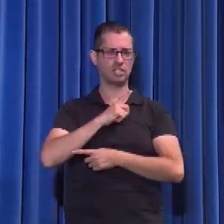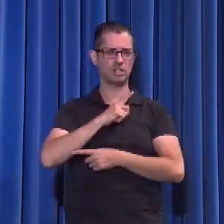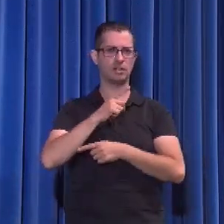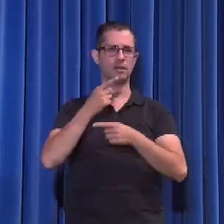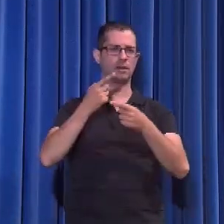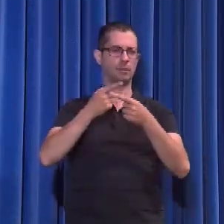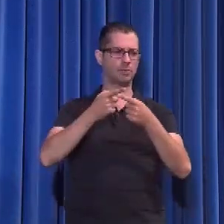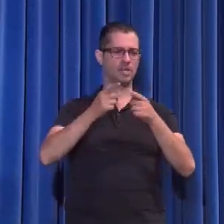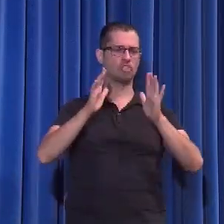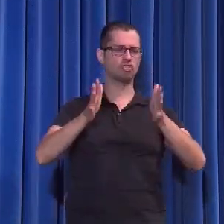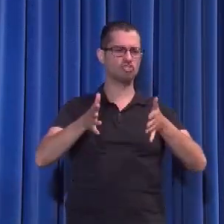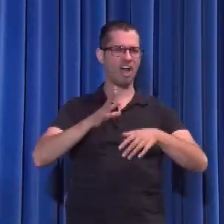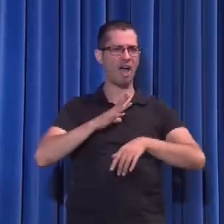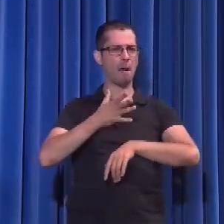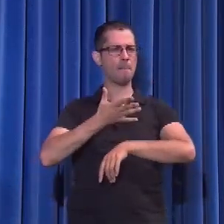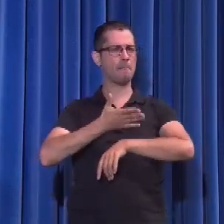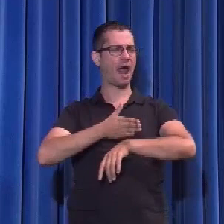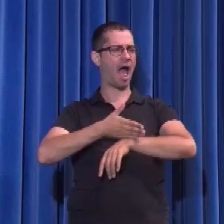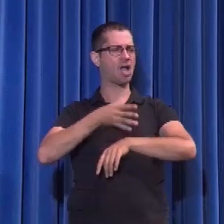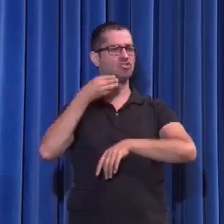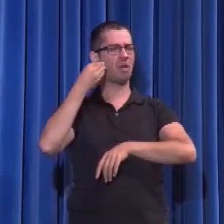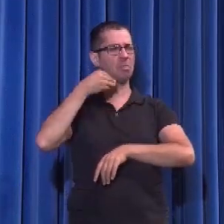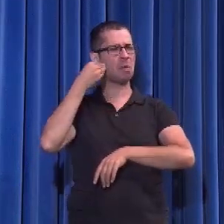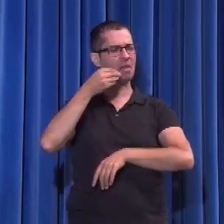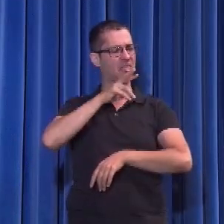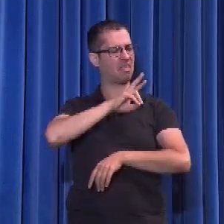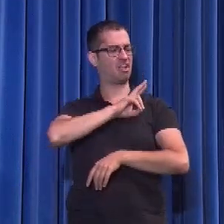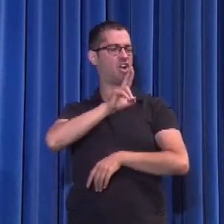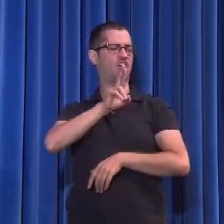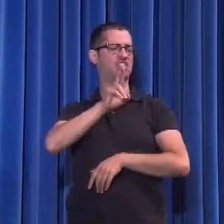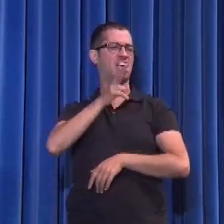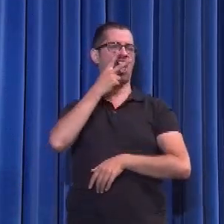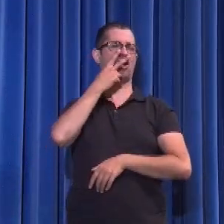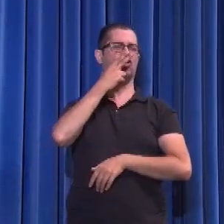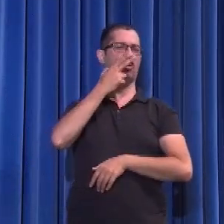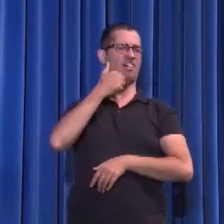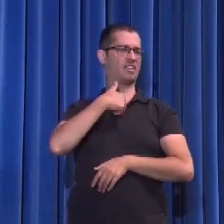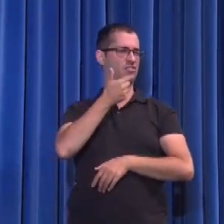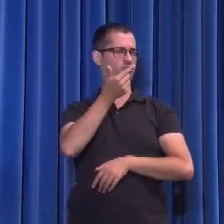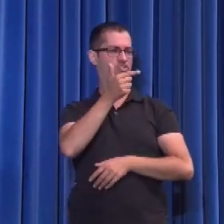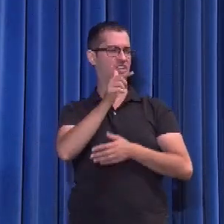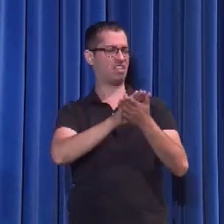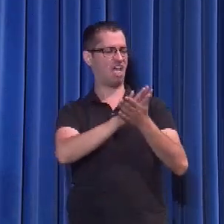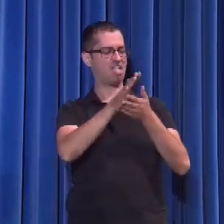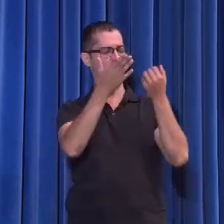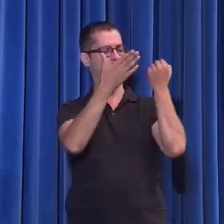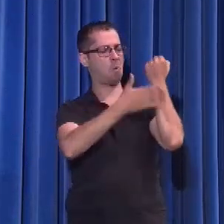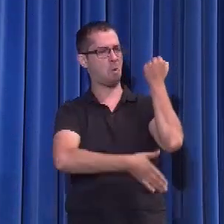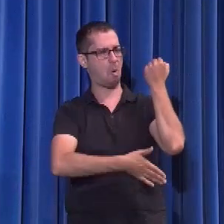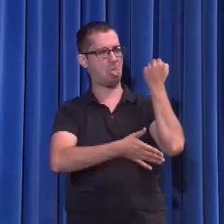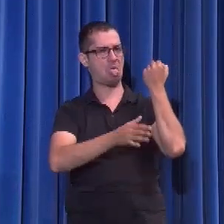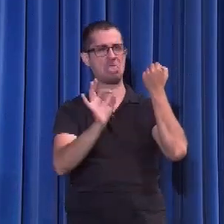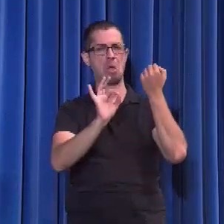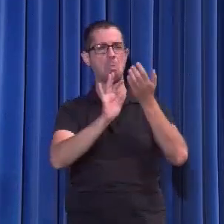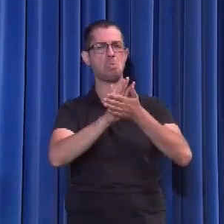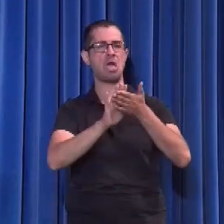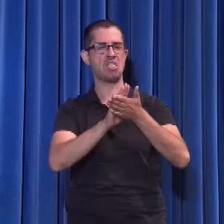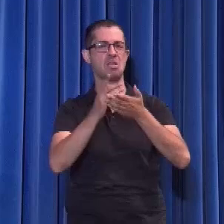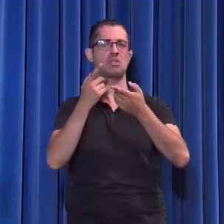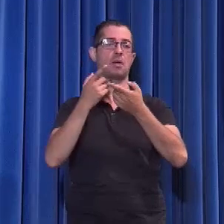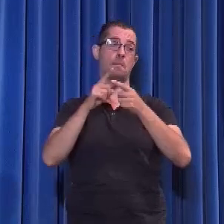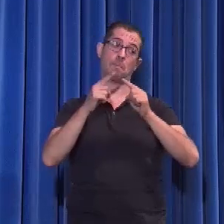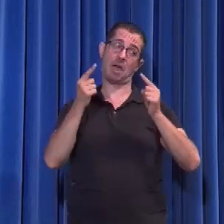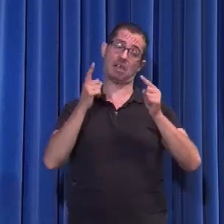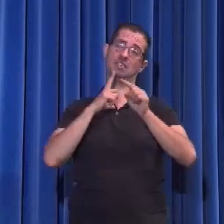a prática religiosa, eles estariam livres da condenação porque se apartaram de